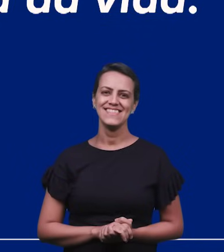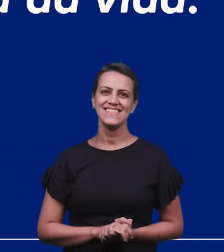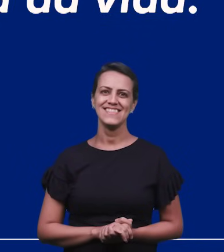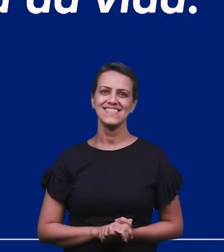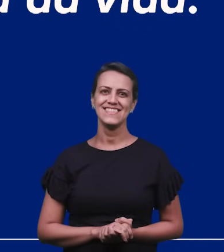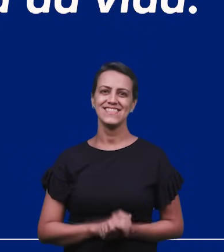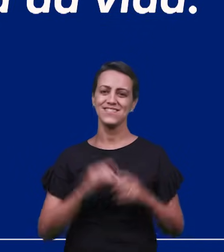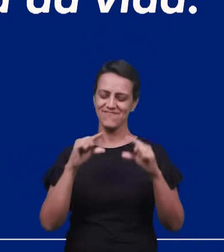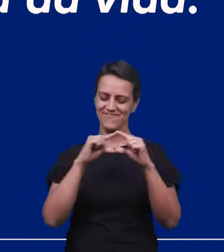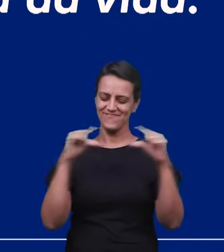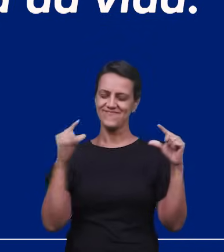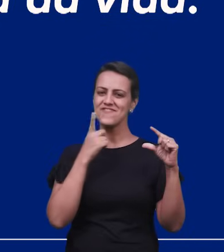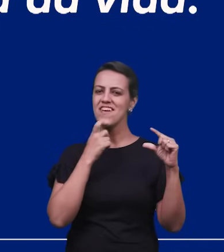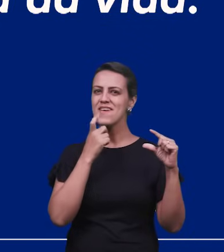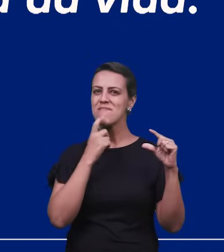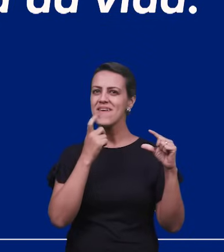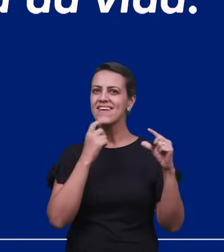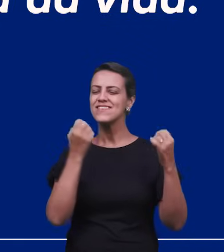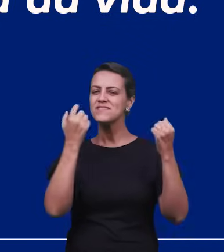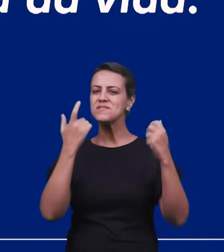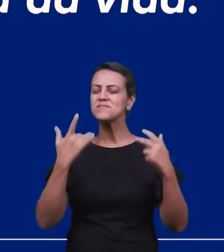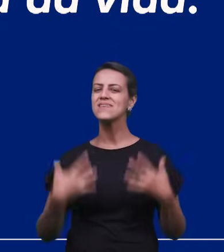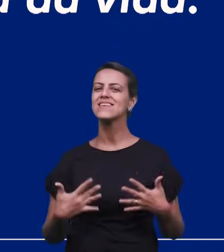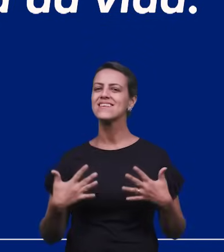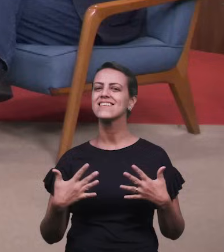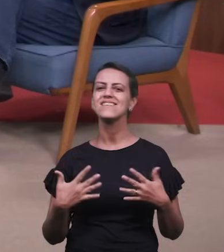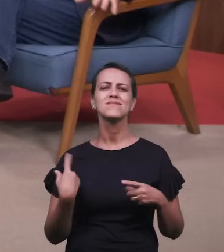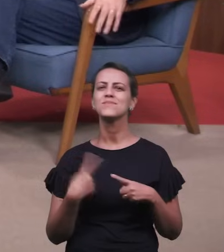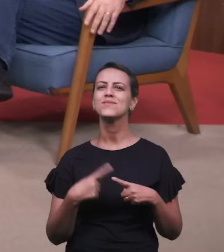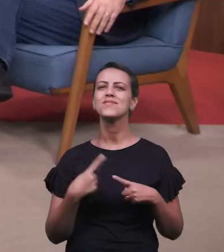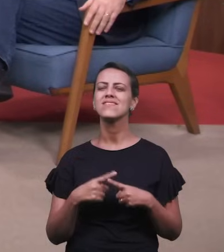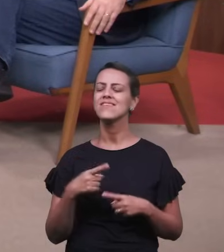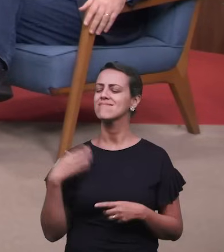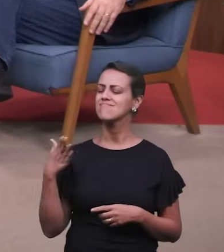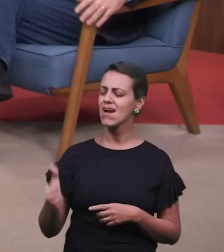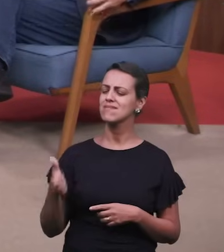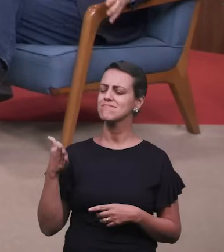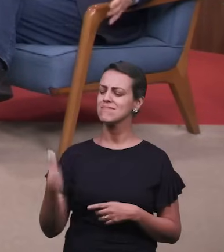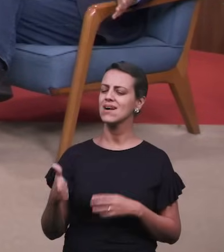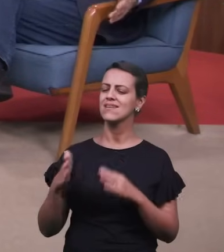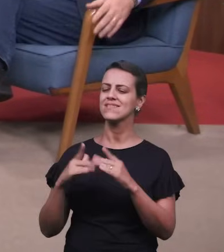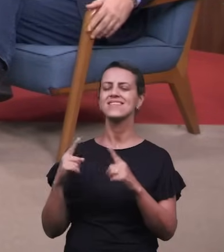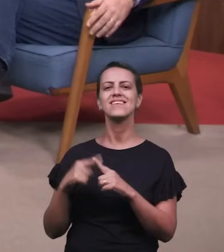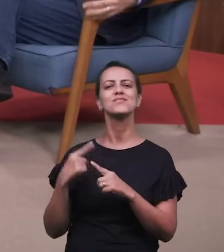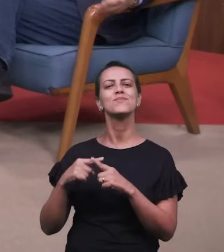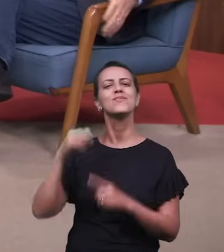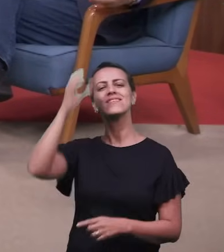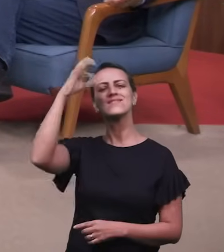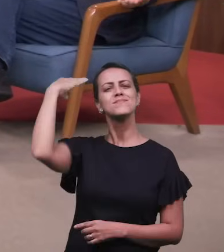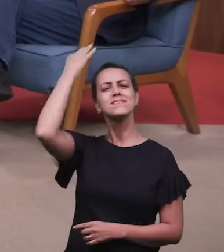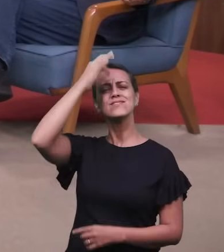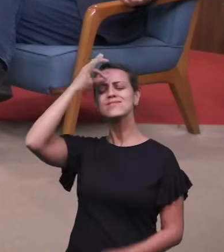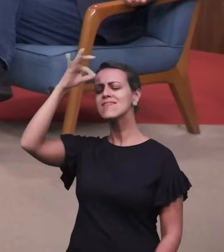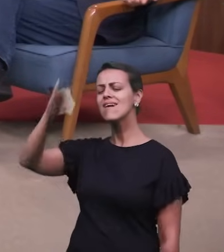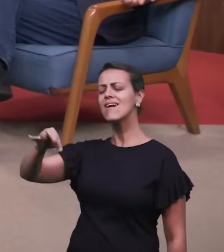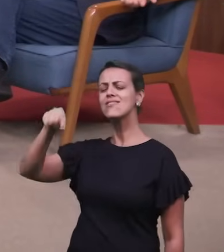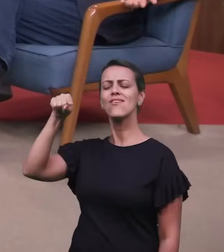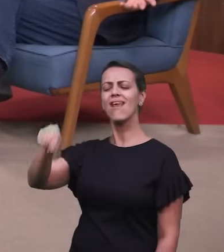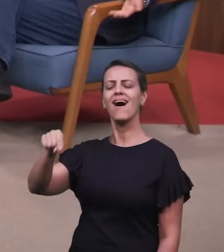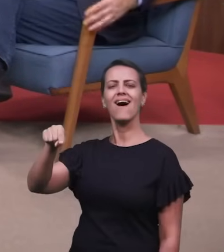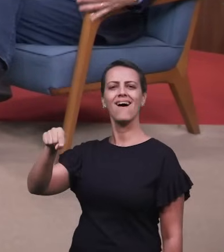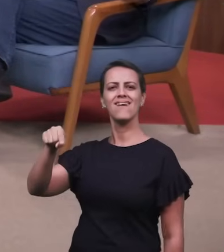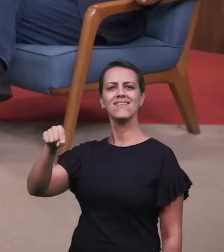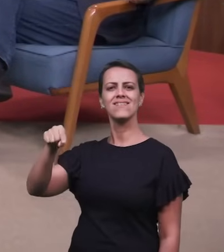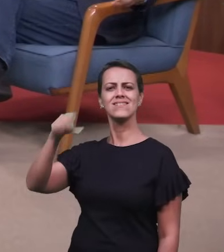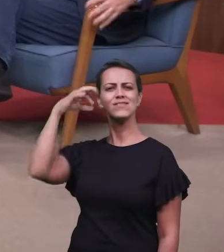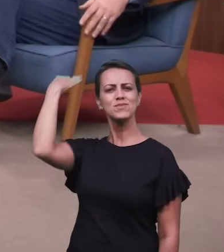Só essa primeira expressão já explica tudo isso que você falou agora, Sérgio. Por que, que a gente está na igreja? Porque o Espírito Santo de Deus, ele está